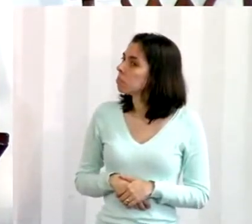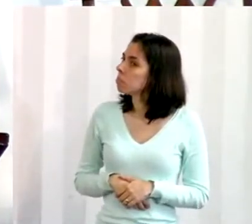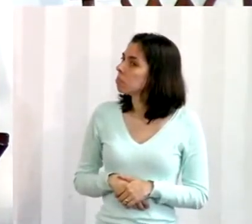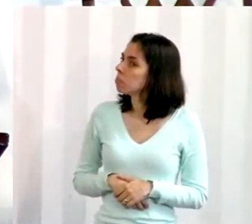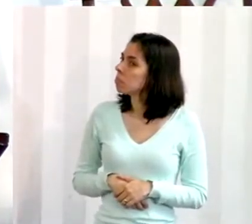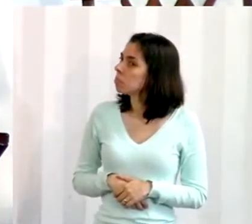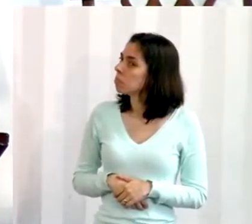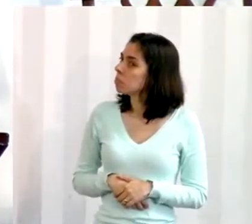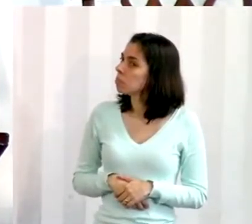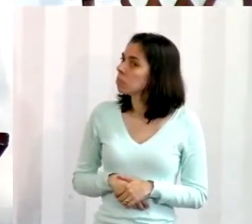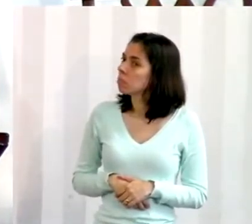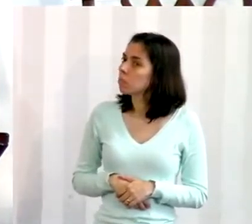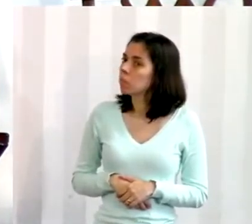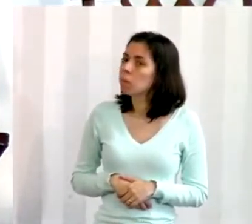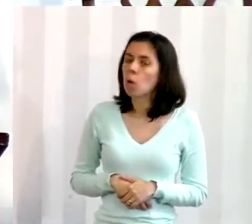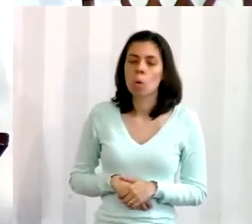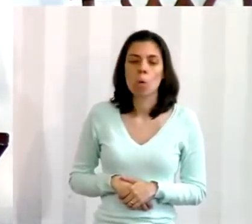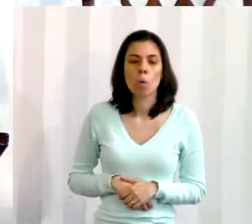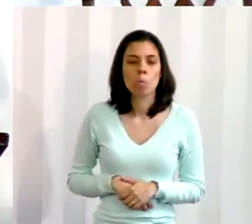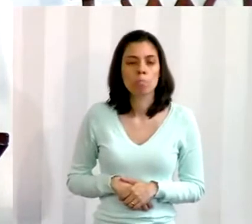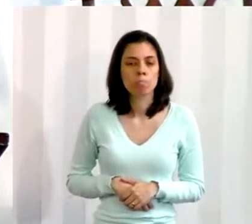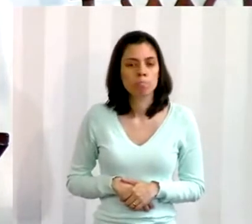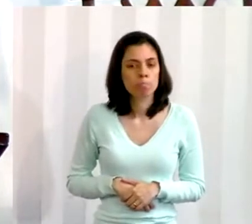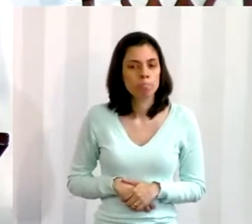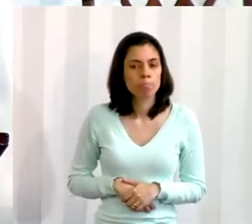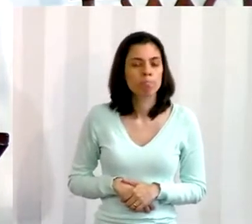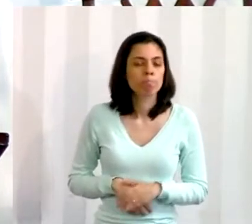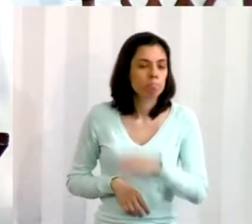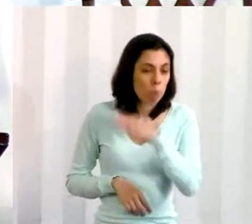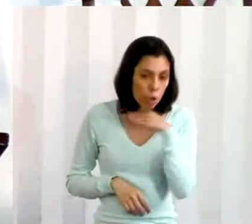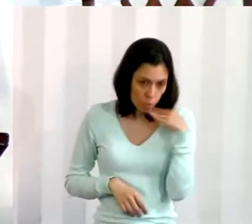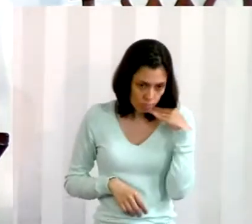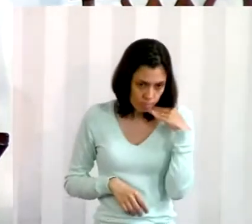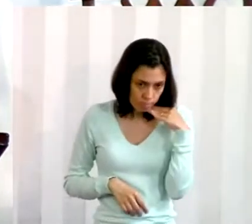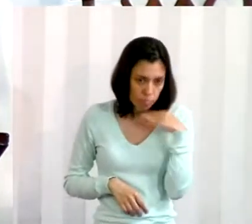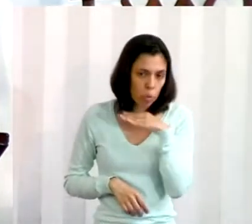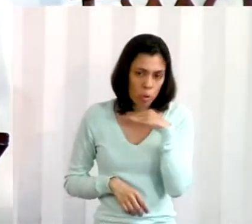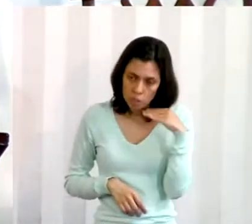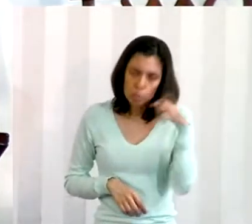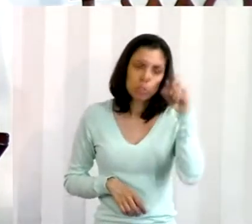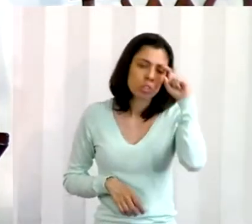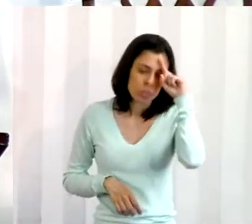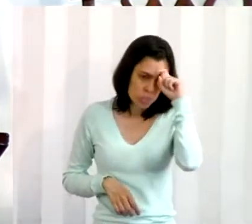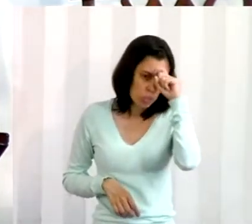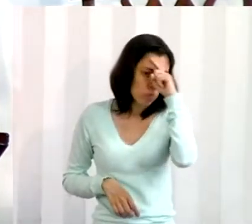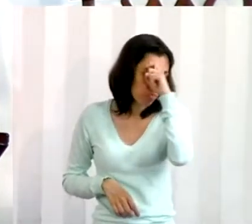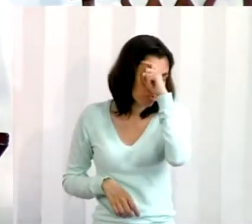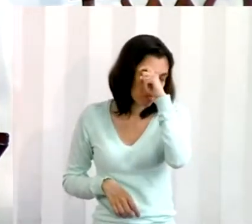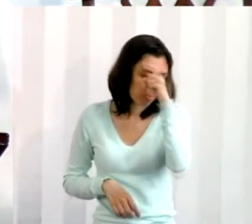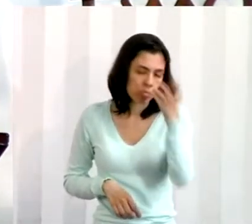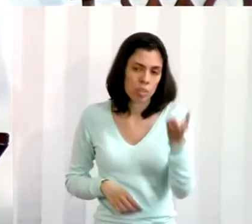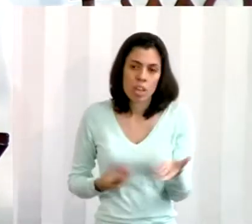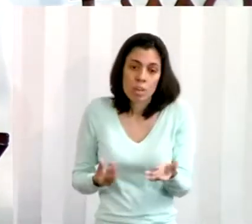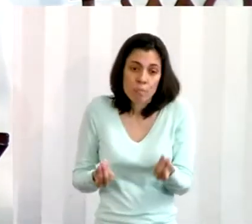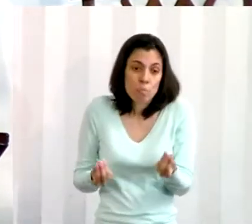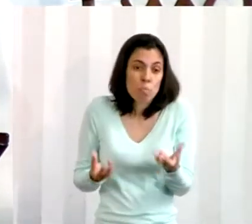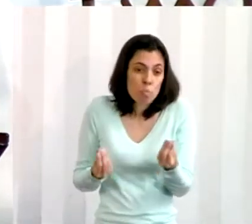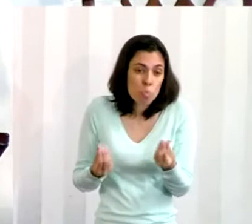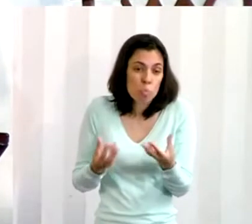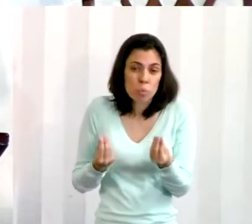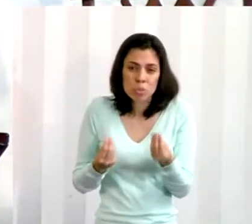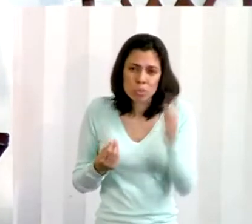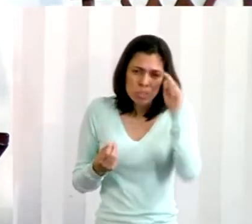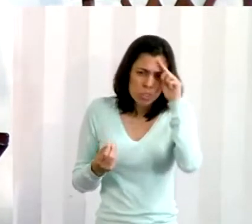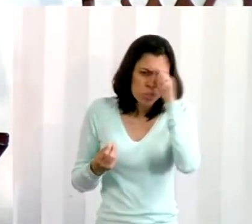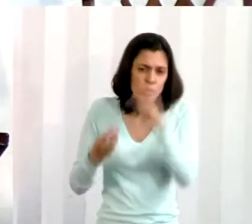das coisas mais difíceis é a paciência em relação à morte. Porque o que é paciência